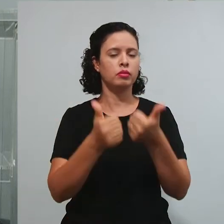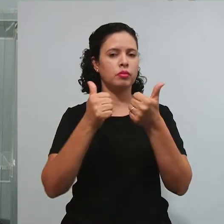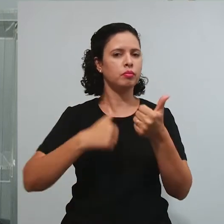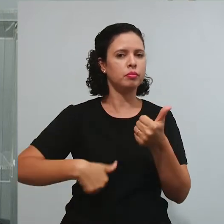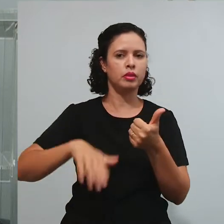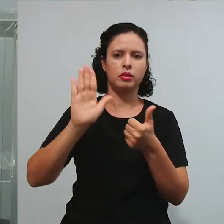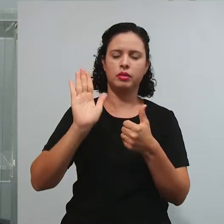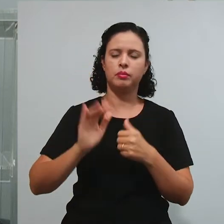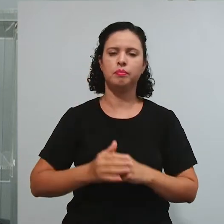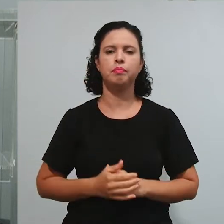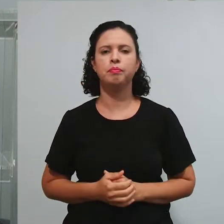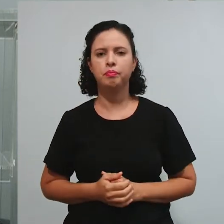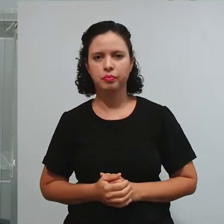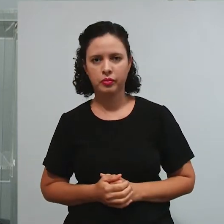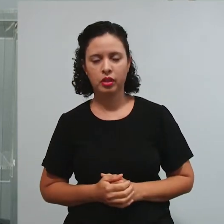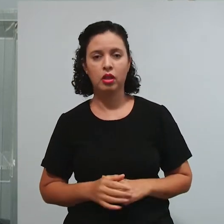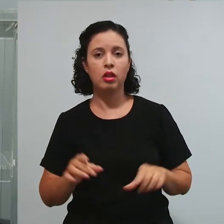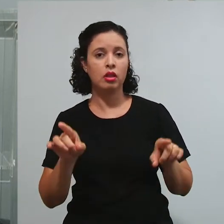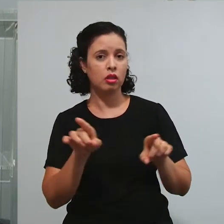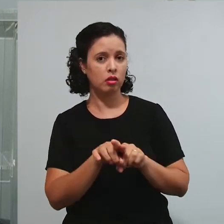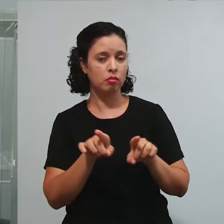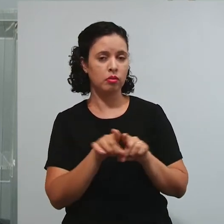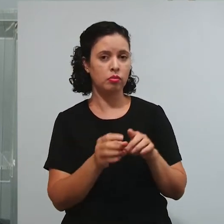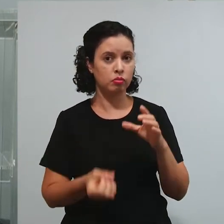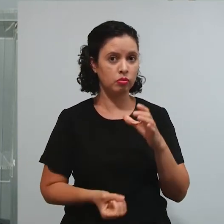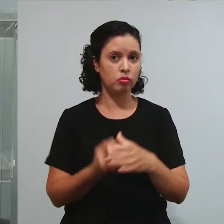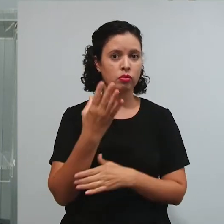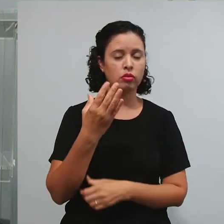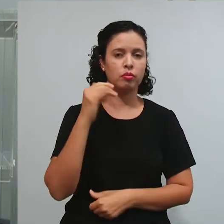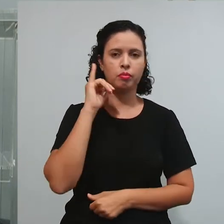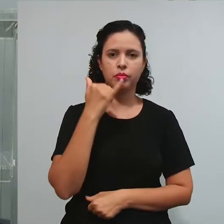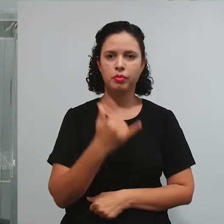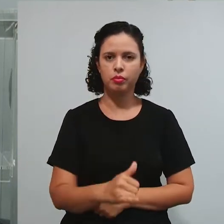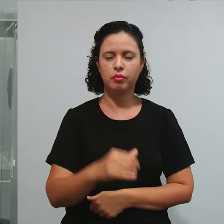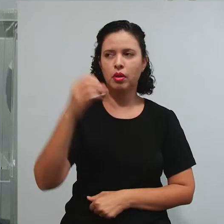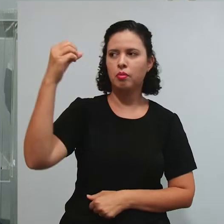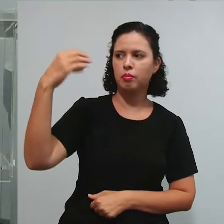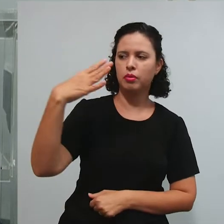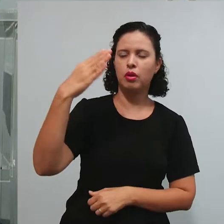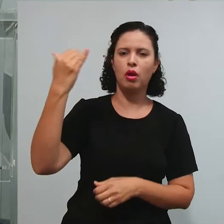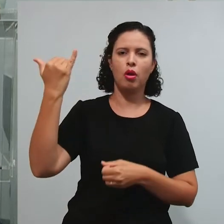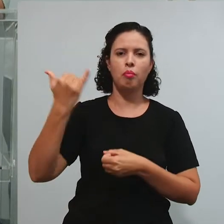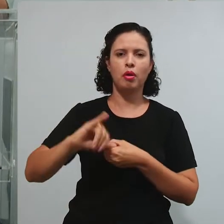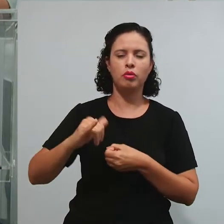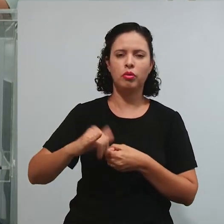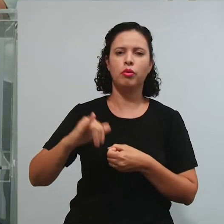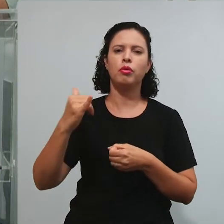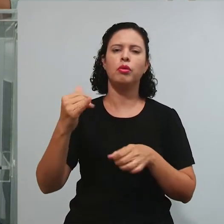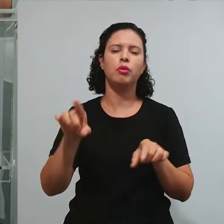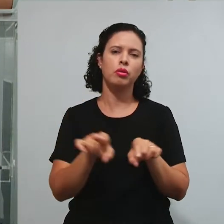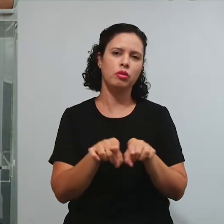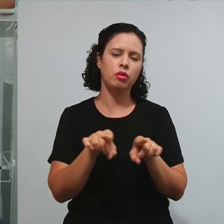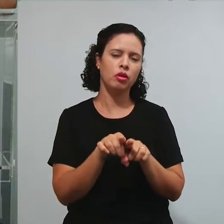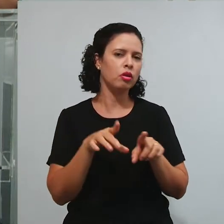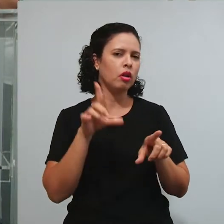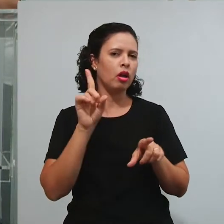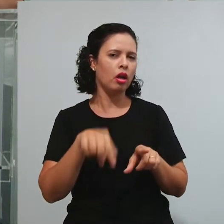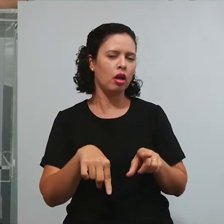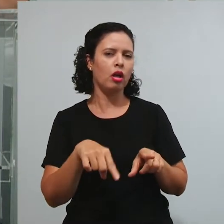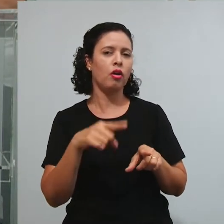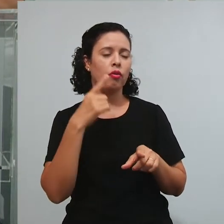mais ainda, né? Ainda mais com o surgimento da eletricidade, do petróleo, né? Então, foi